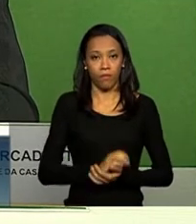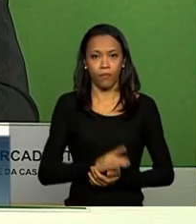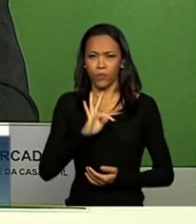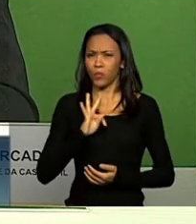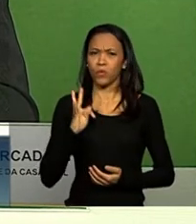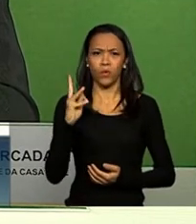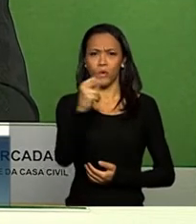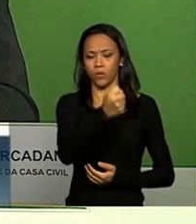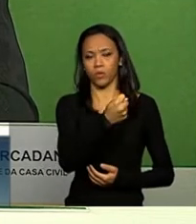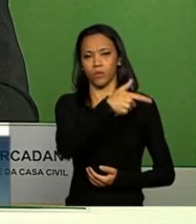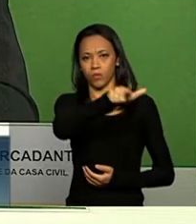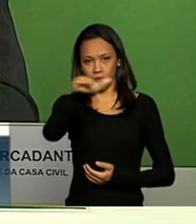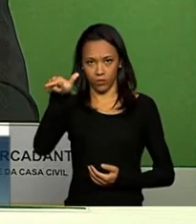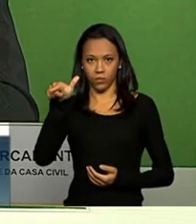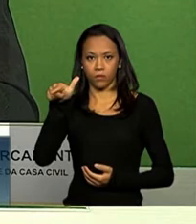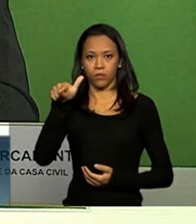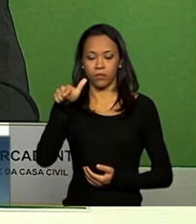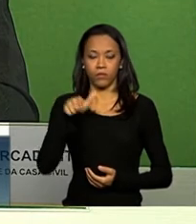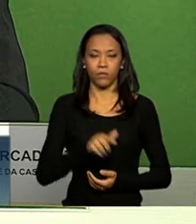Todos os demais.